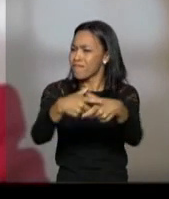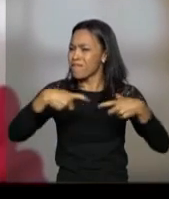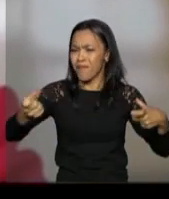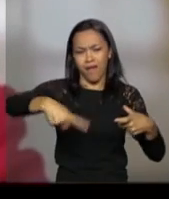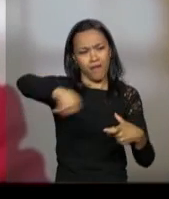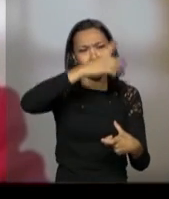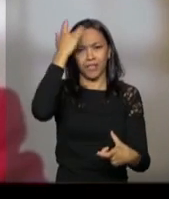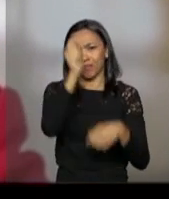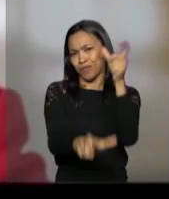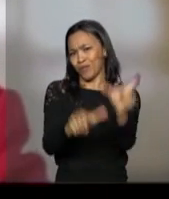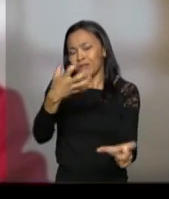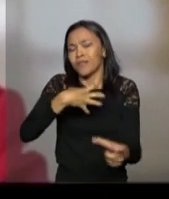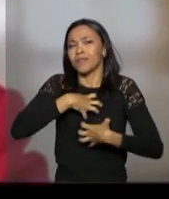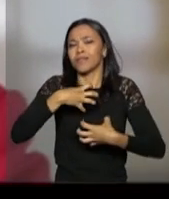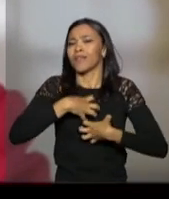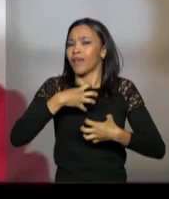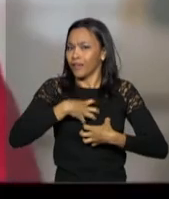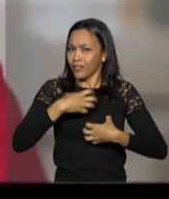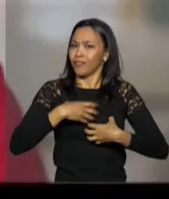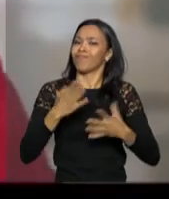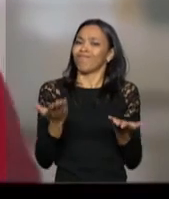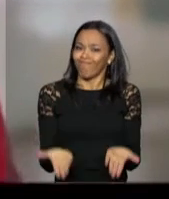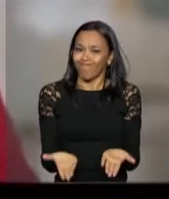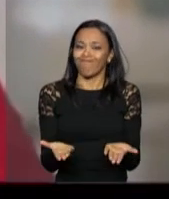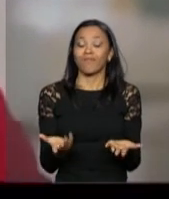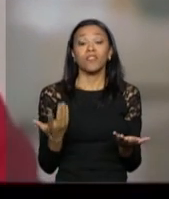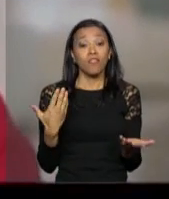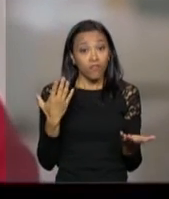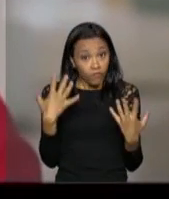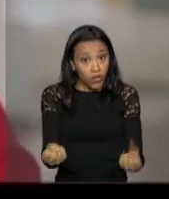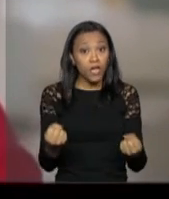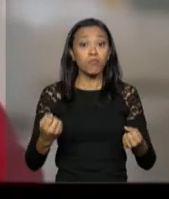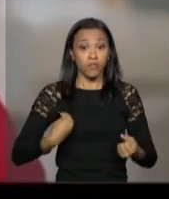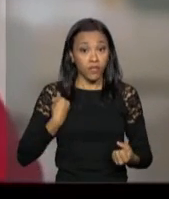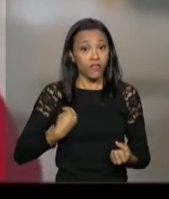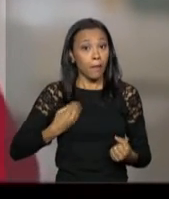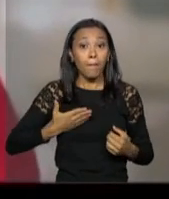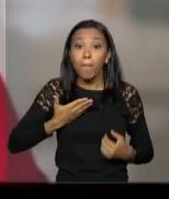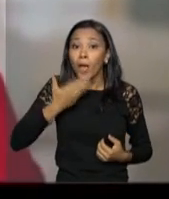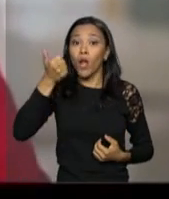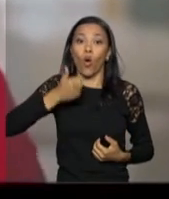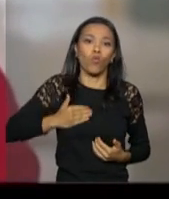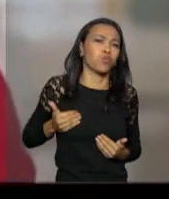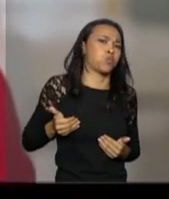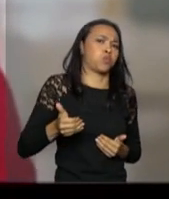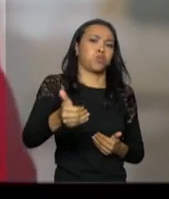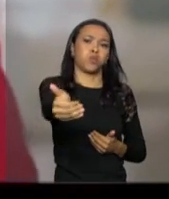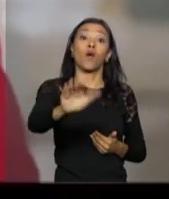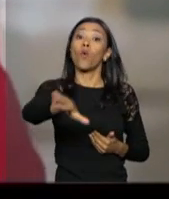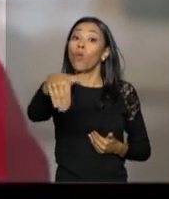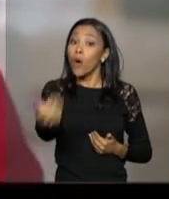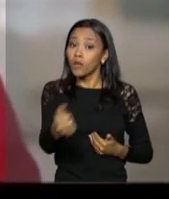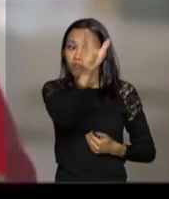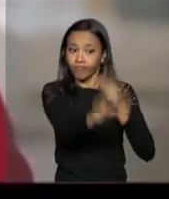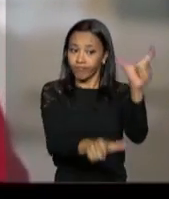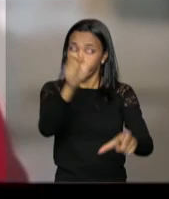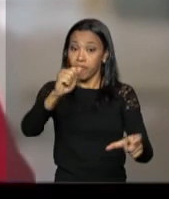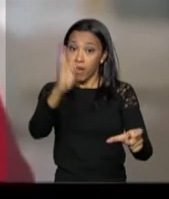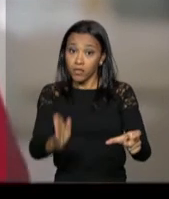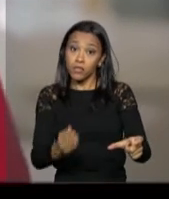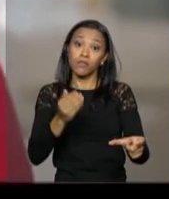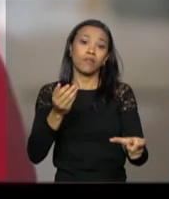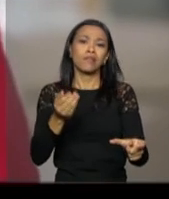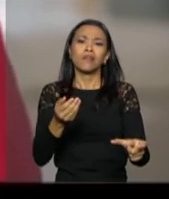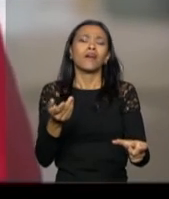brasileiros sente e expressa esse sentimento. Vamos viver um tempo ainda melhor, quando todos os brasileiros, sem